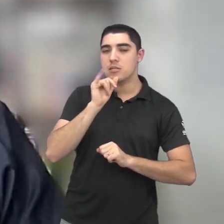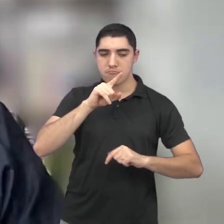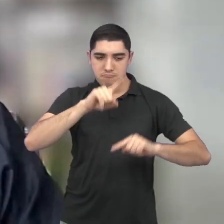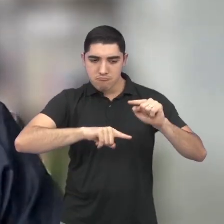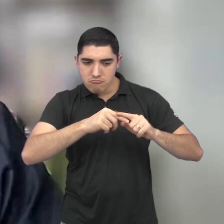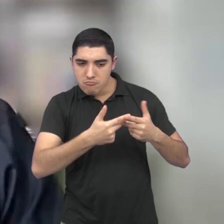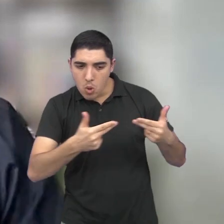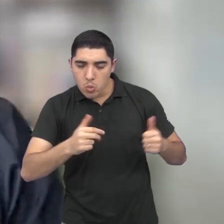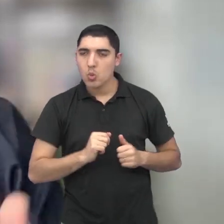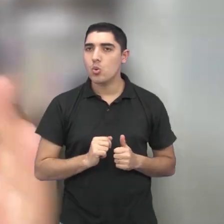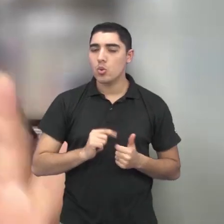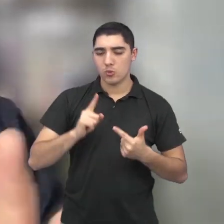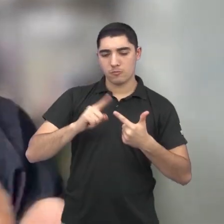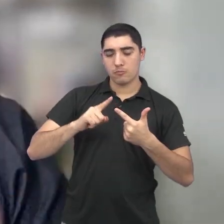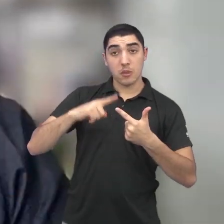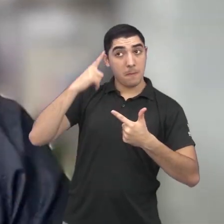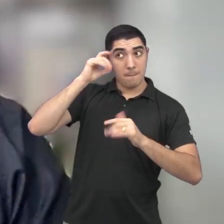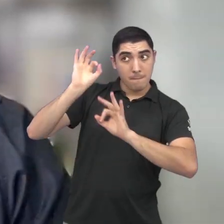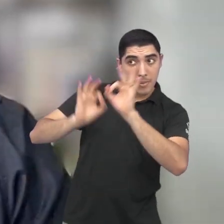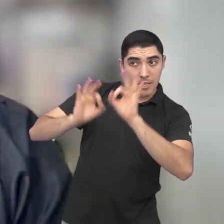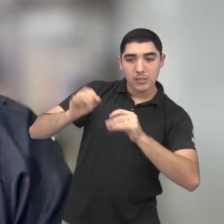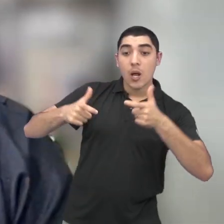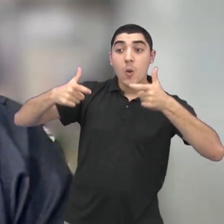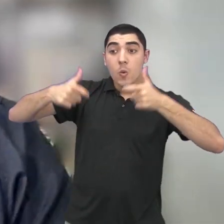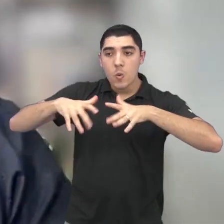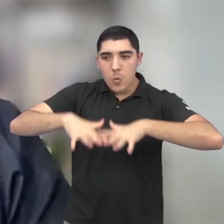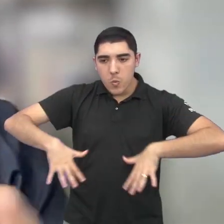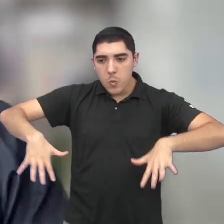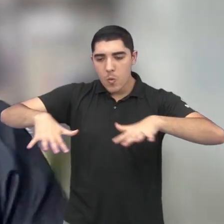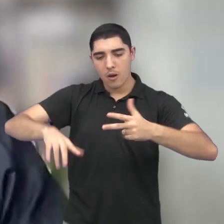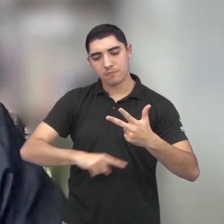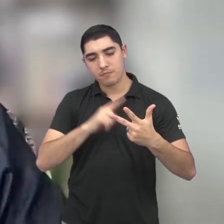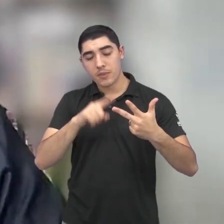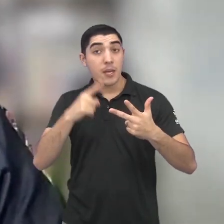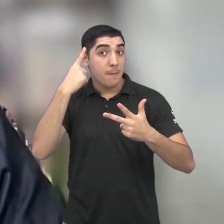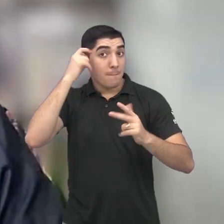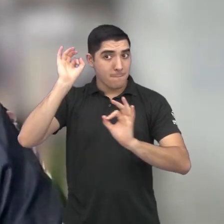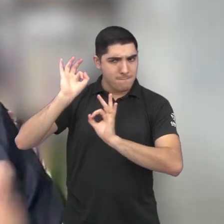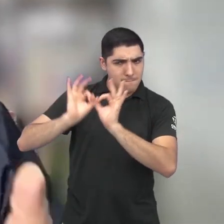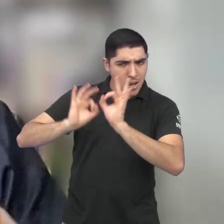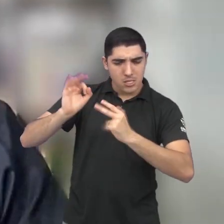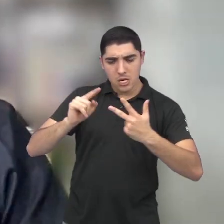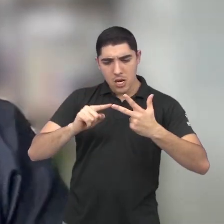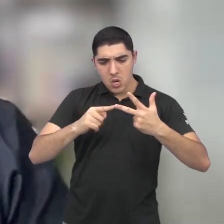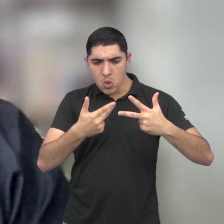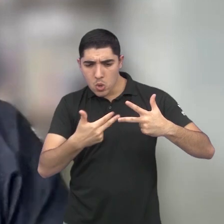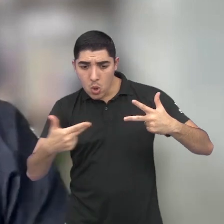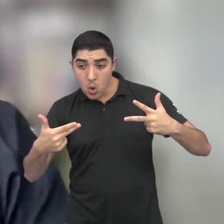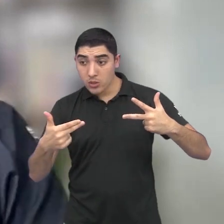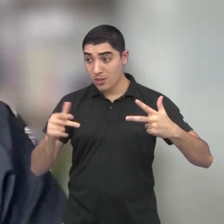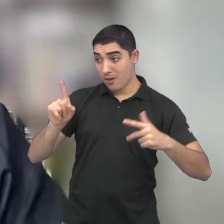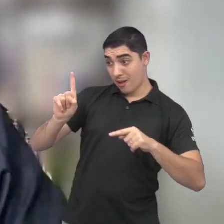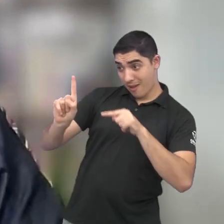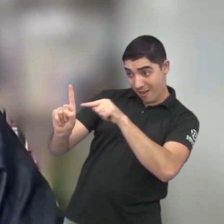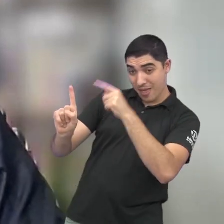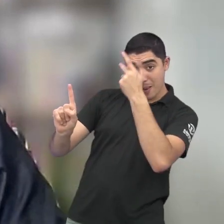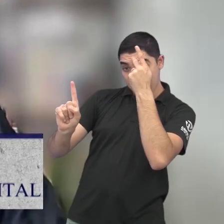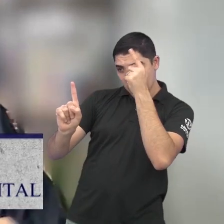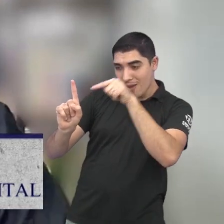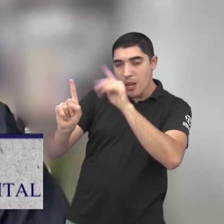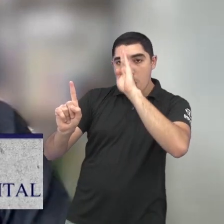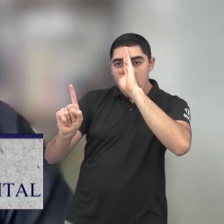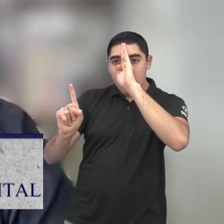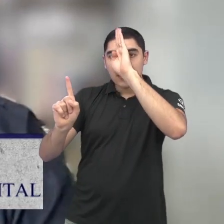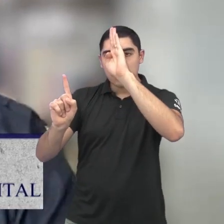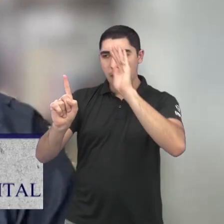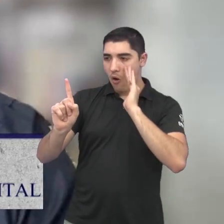em planejar ambientes, em planejar coisas onde as pessoas passam a ser o centro da atenção,